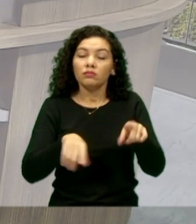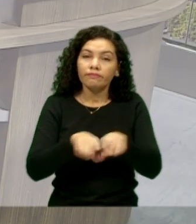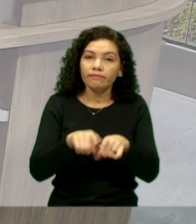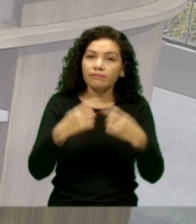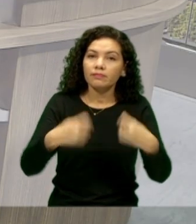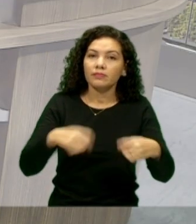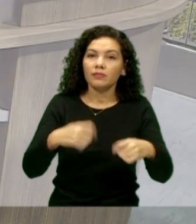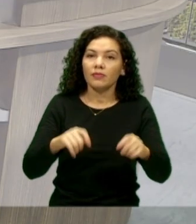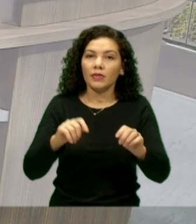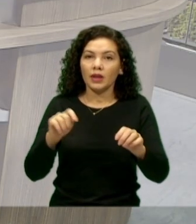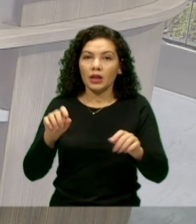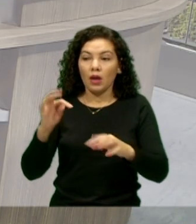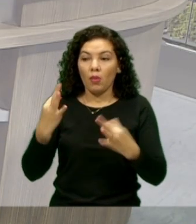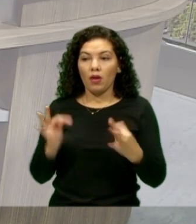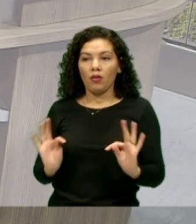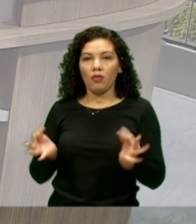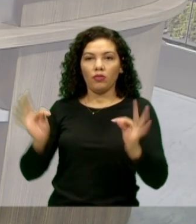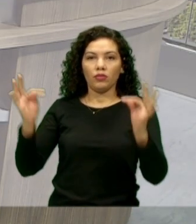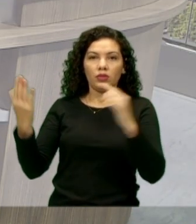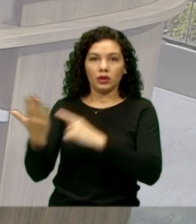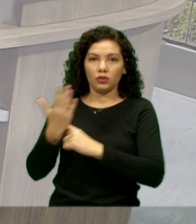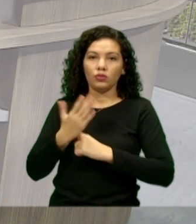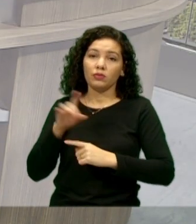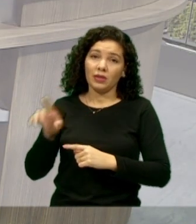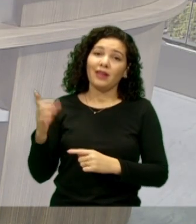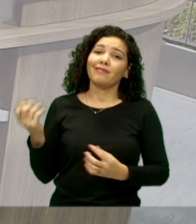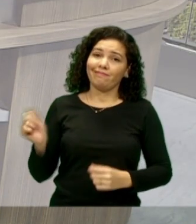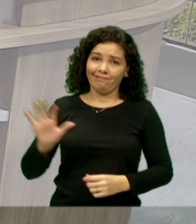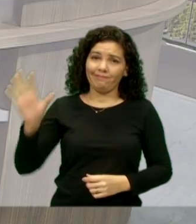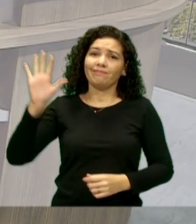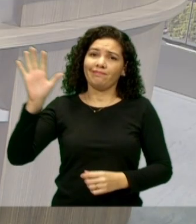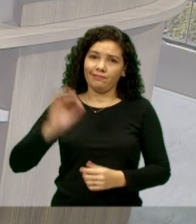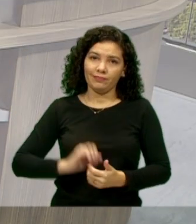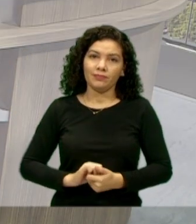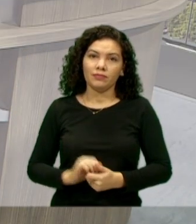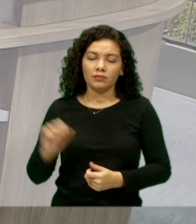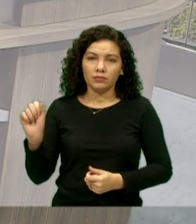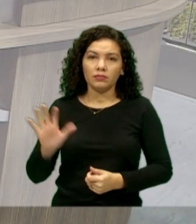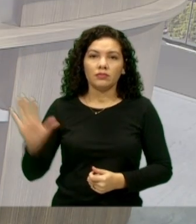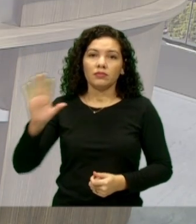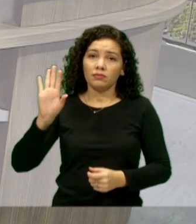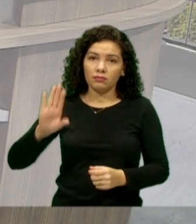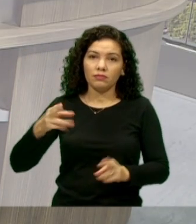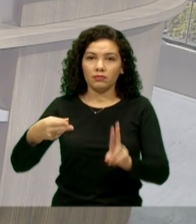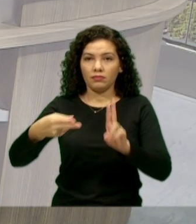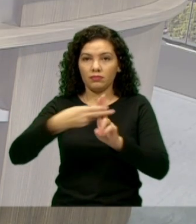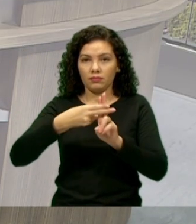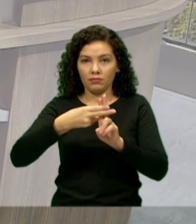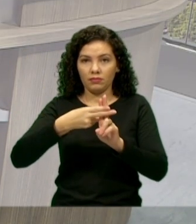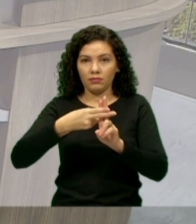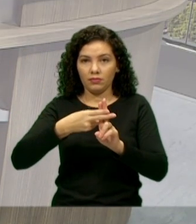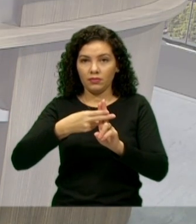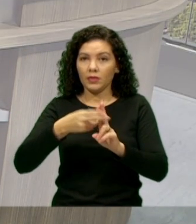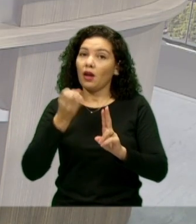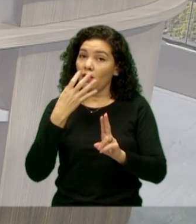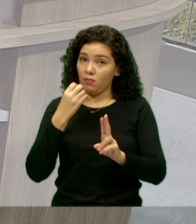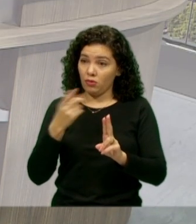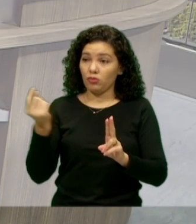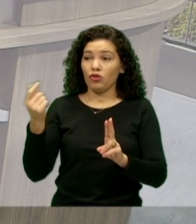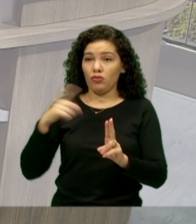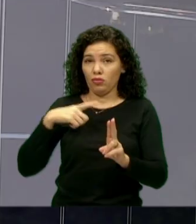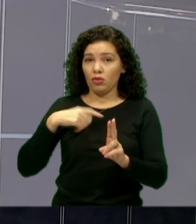você precisa se cercar de uma tecnologia que é cara. É cara, mas o SUS é bem